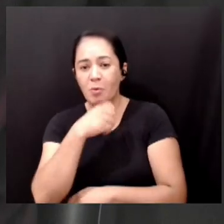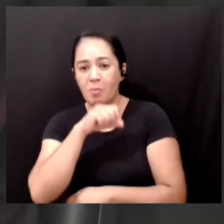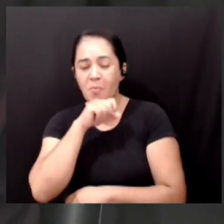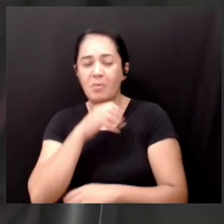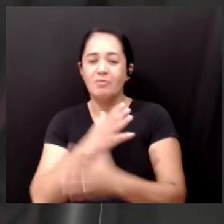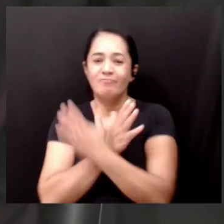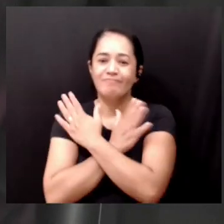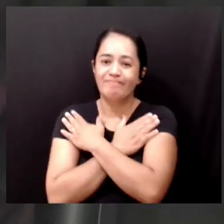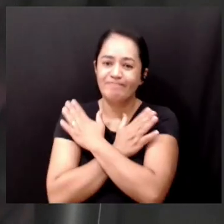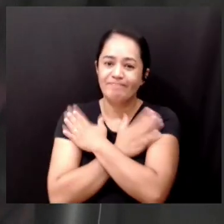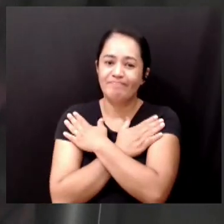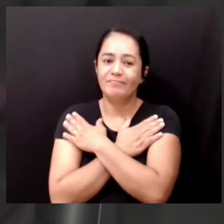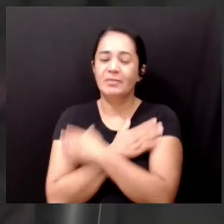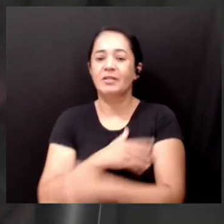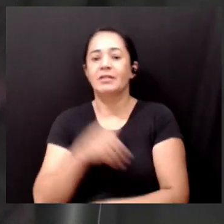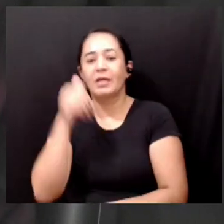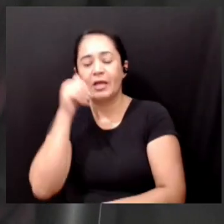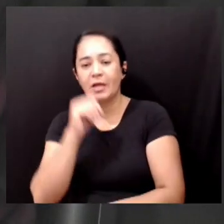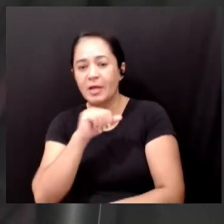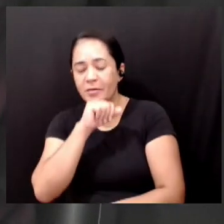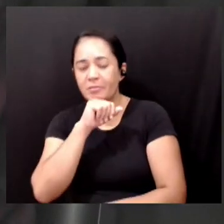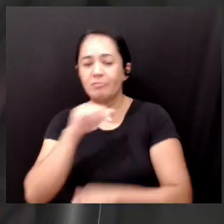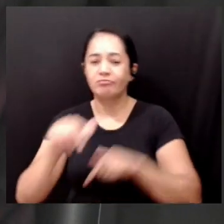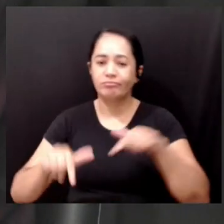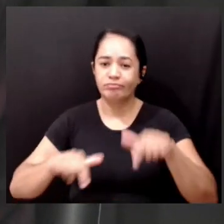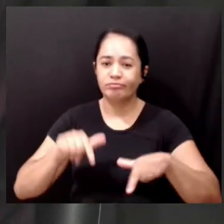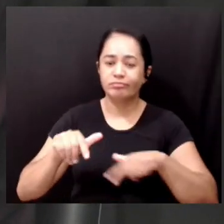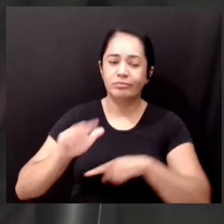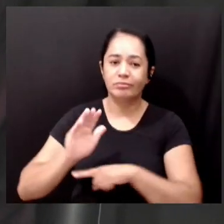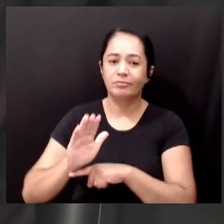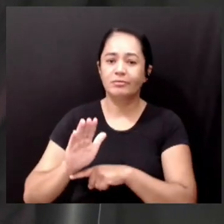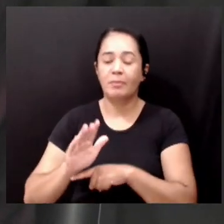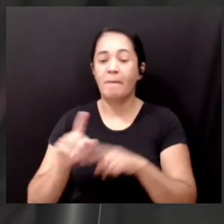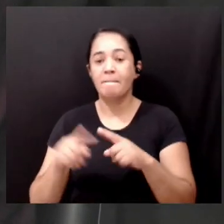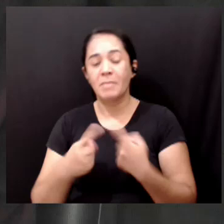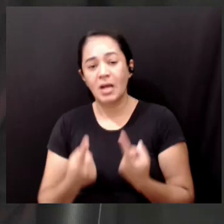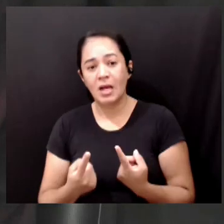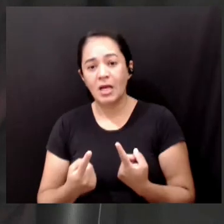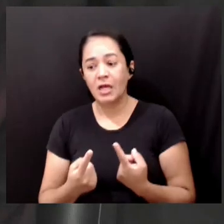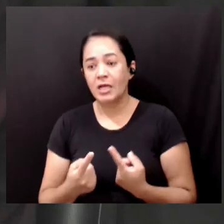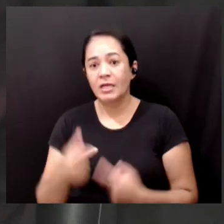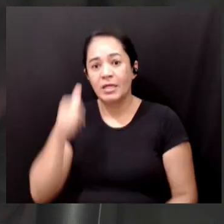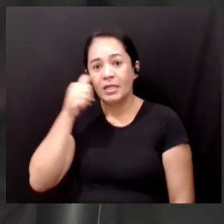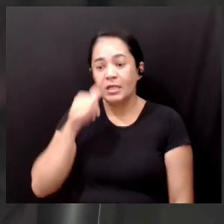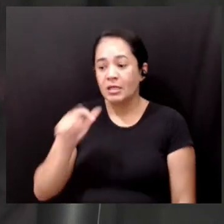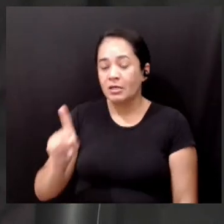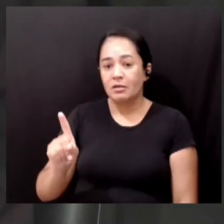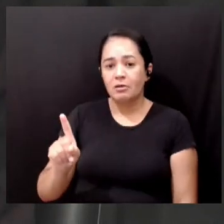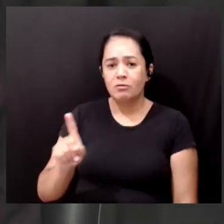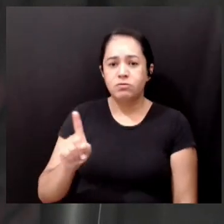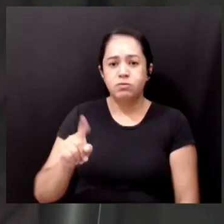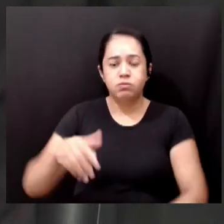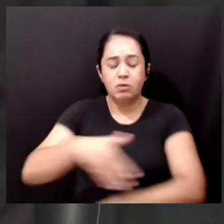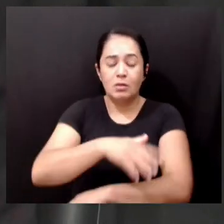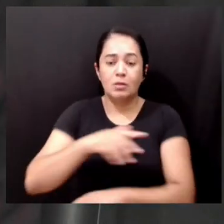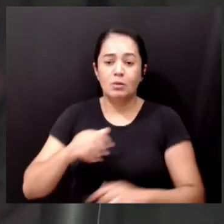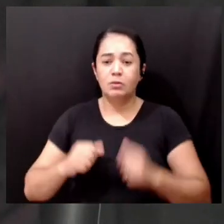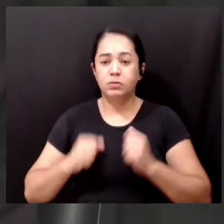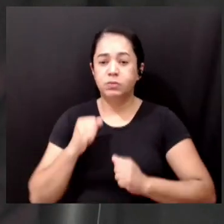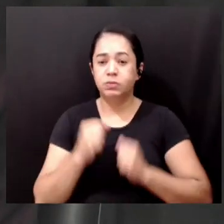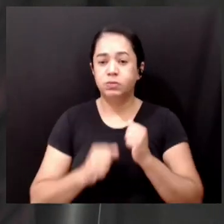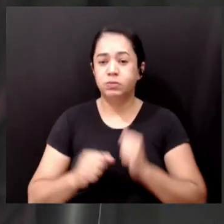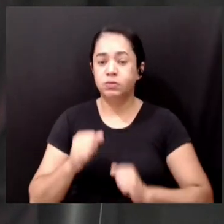em casa. E ela, num dia de desespero, ela saiu para a rua e umas quadras acima, ali